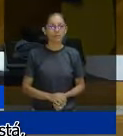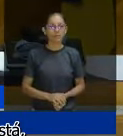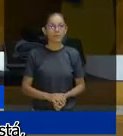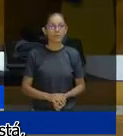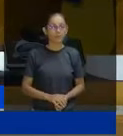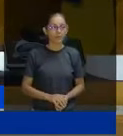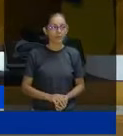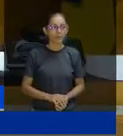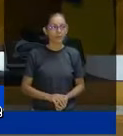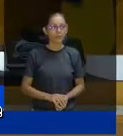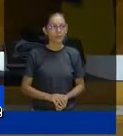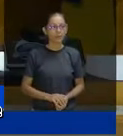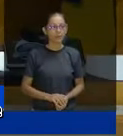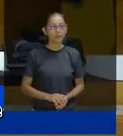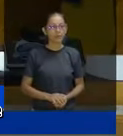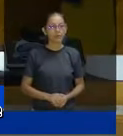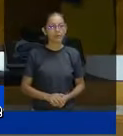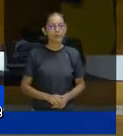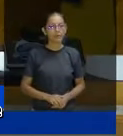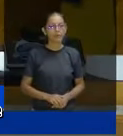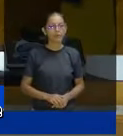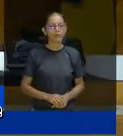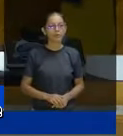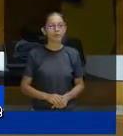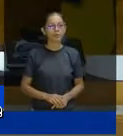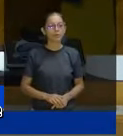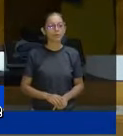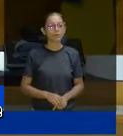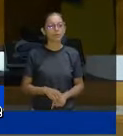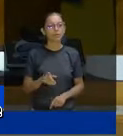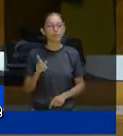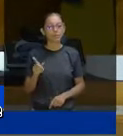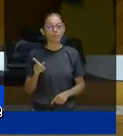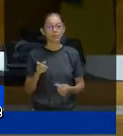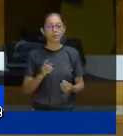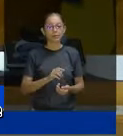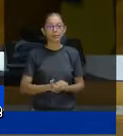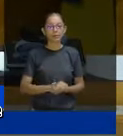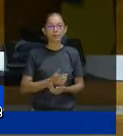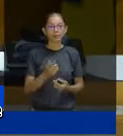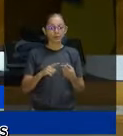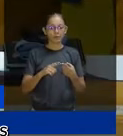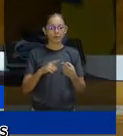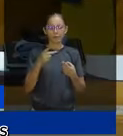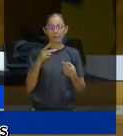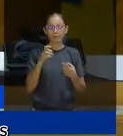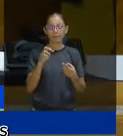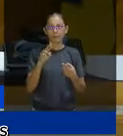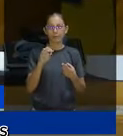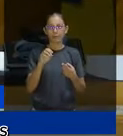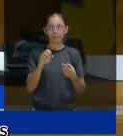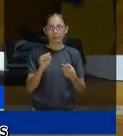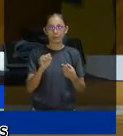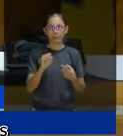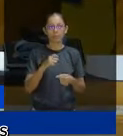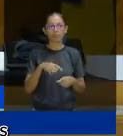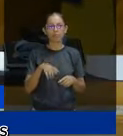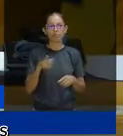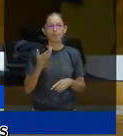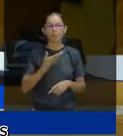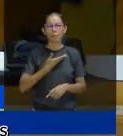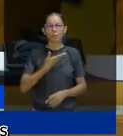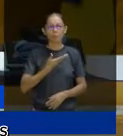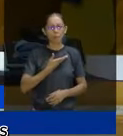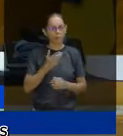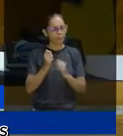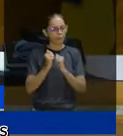com o Dr. Petros, lembra que ele era muito amigo do Petros, Paulo Madeira, Petros e Rui, frequentemente nas sextas-feiras saíam